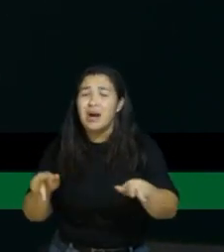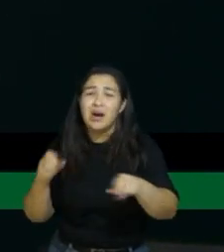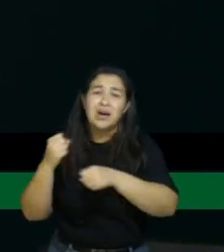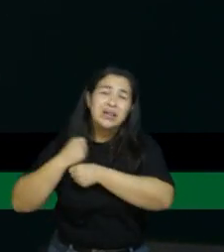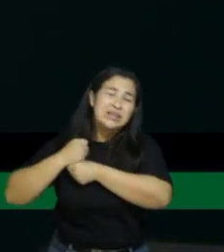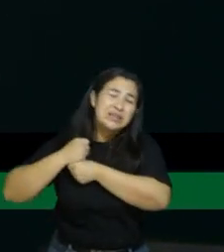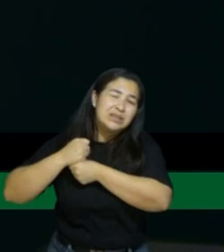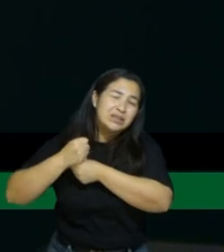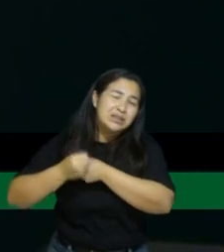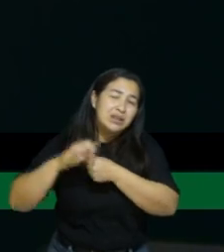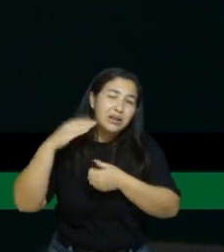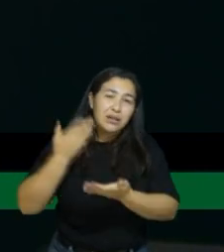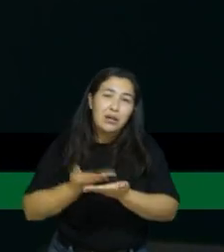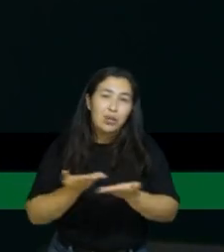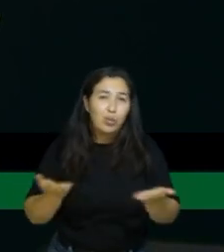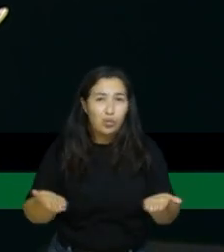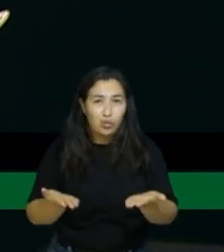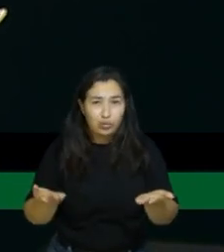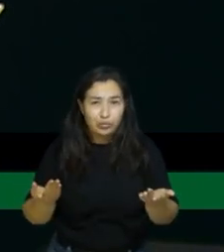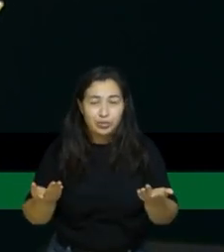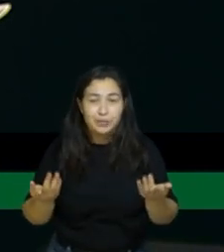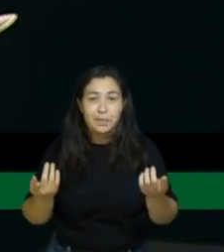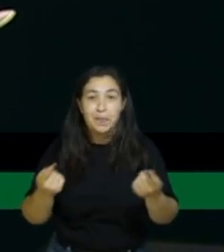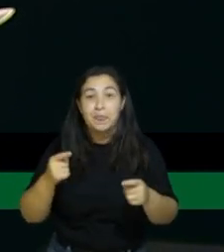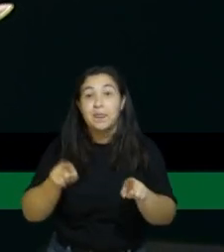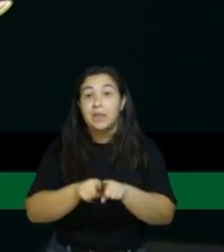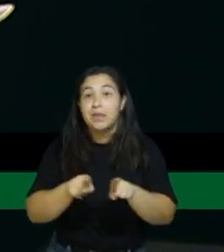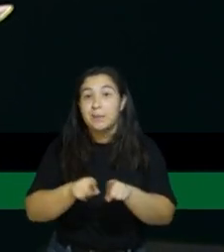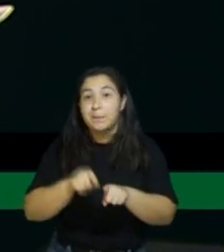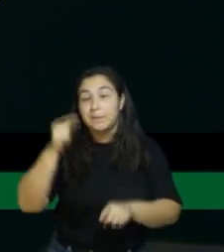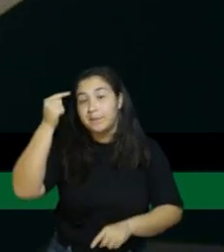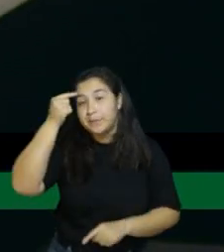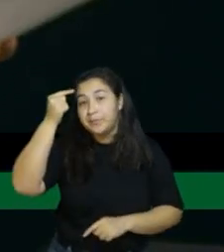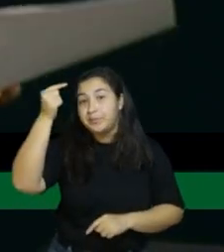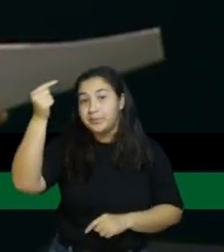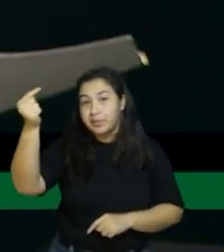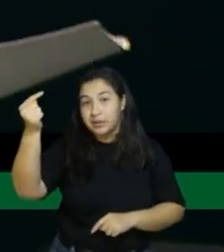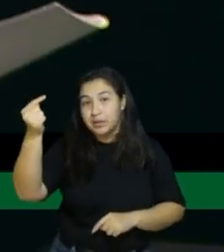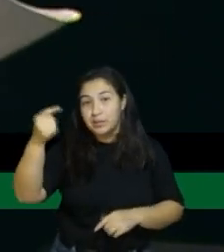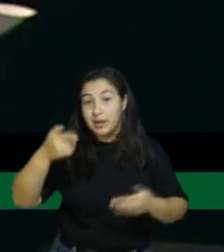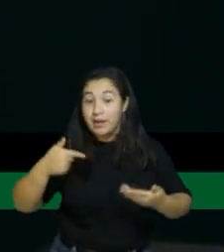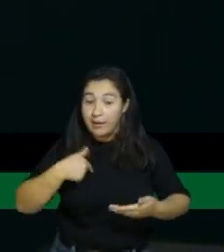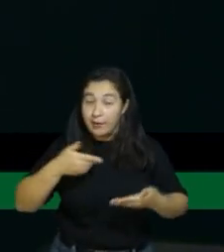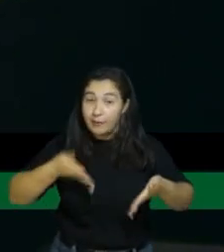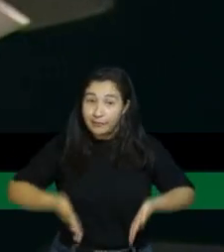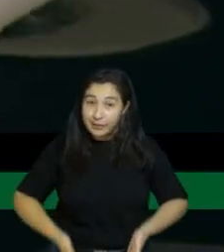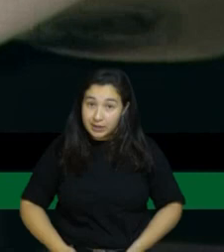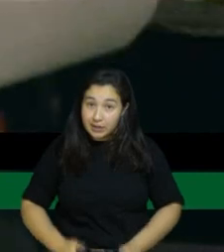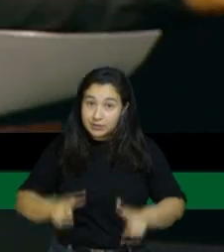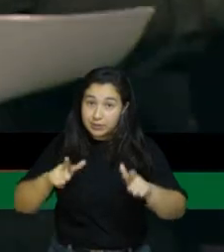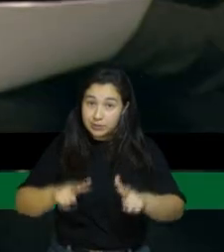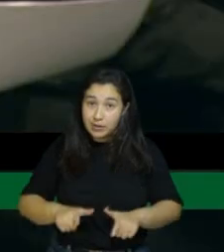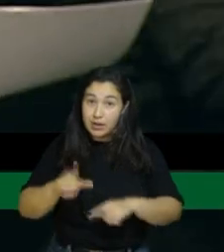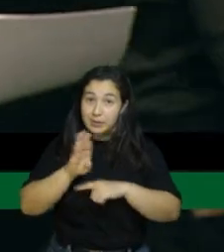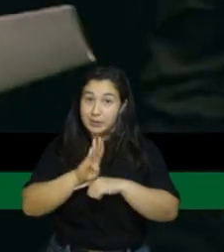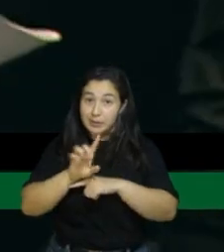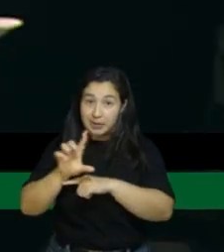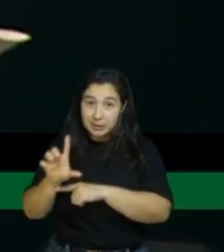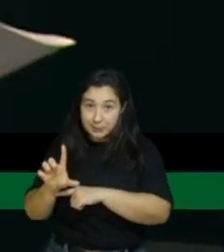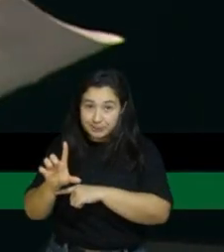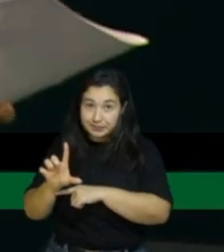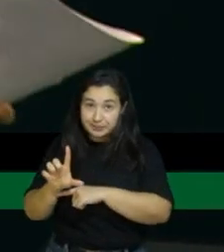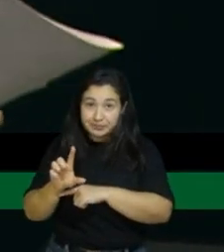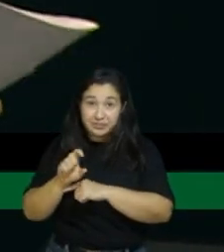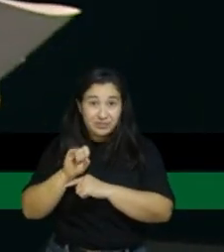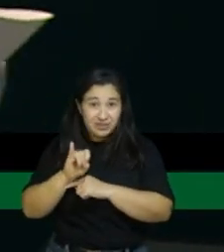essa grande novidade não poderia deixar de lembrar aqui eh que eu nasci em Blumenau e se eu não falar isso isso aqui Deputado Minoto